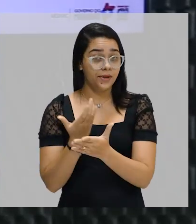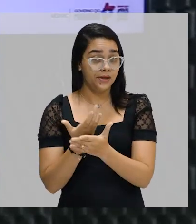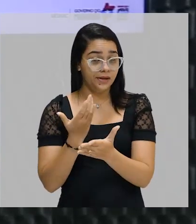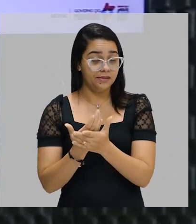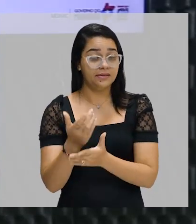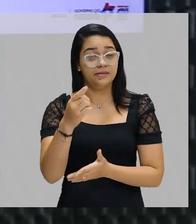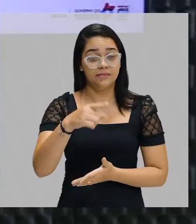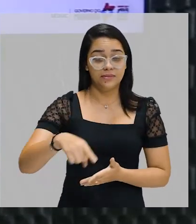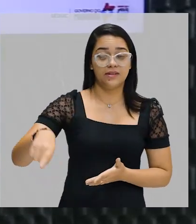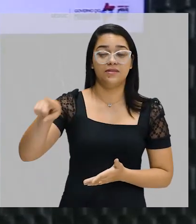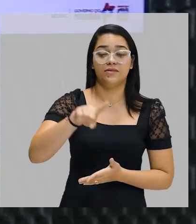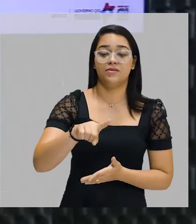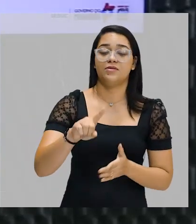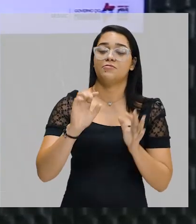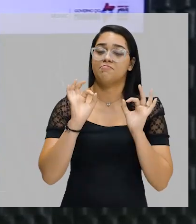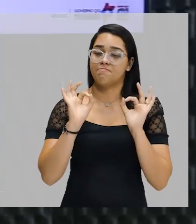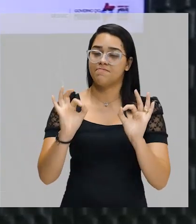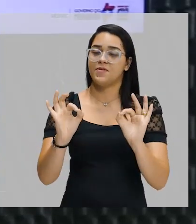ti, olha,